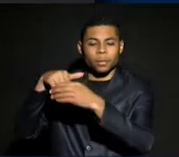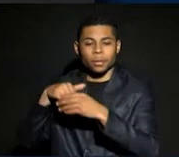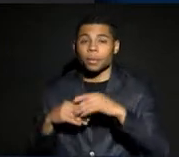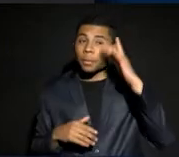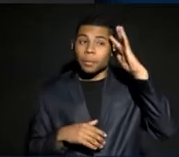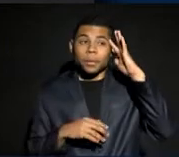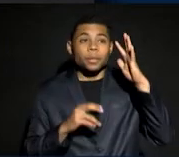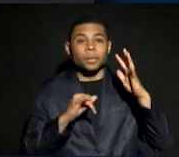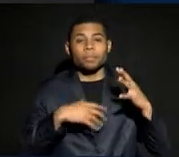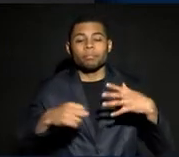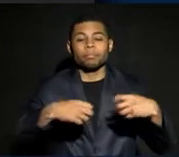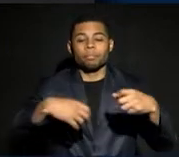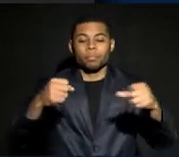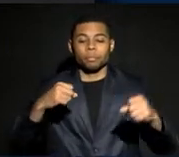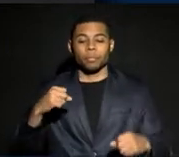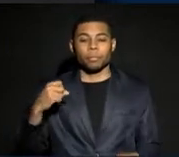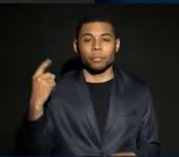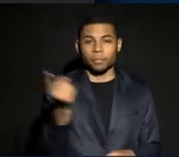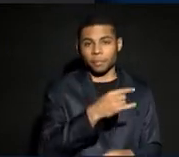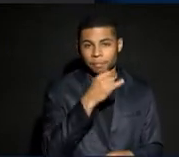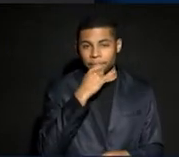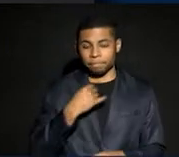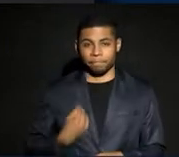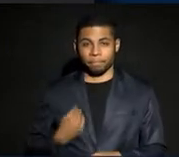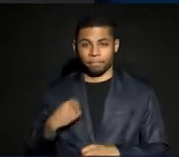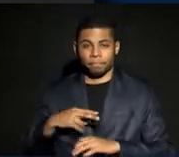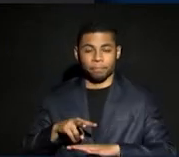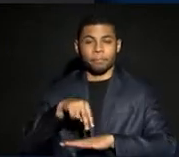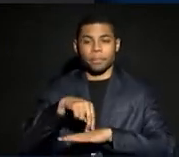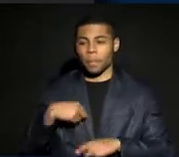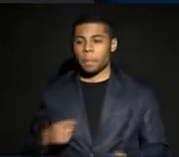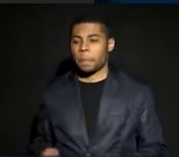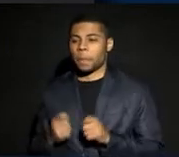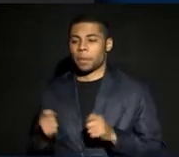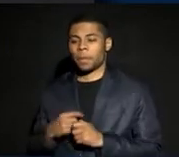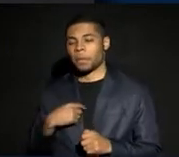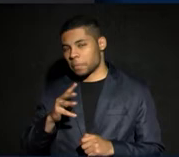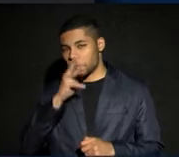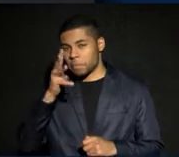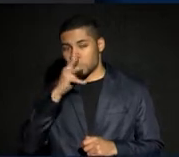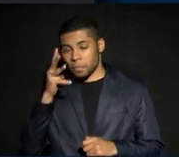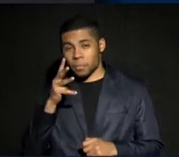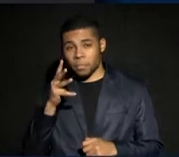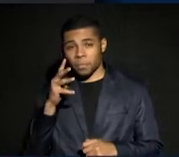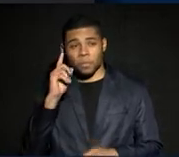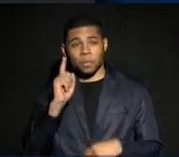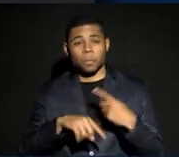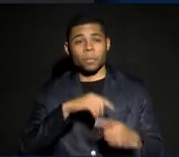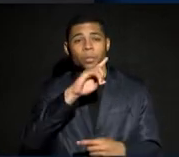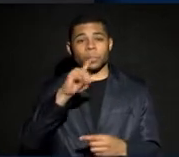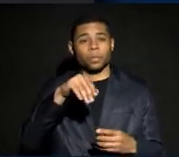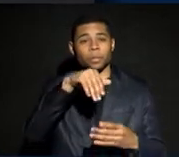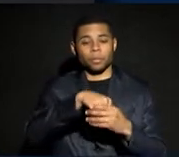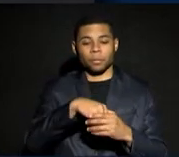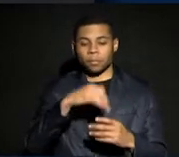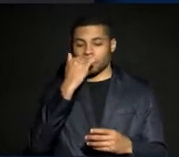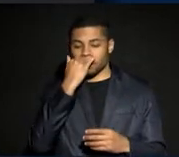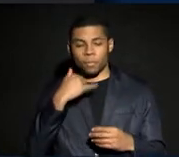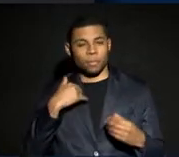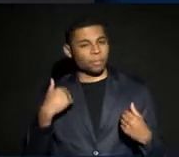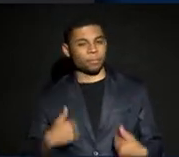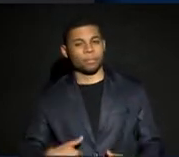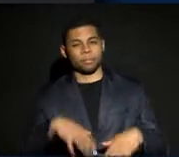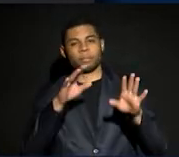pega, né? Cada um que aparecer aqui e começar a fazer besteira, no ano da eleição, resolve abrir as